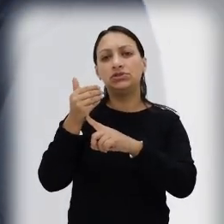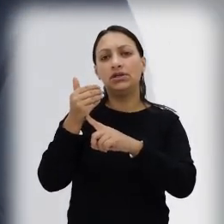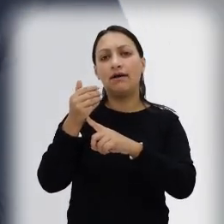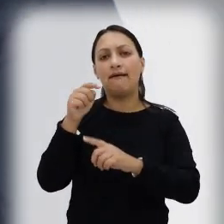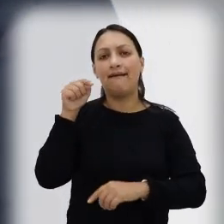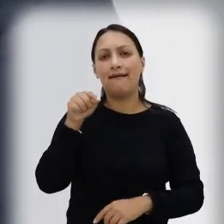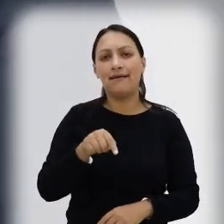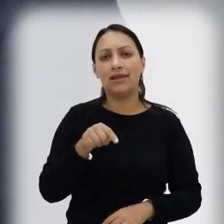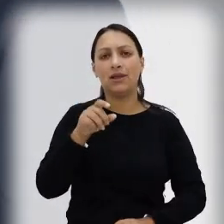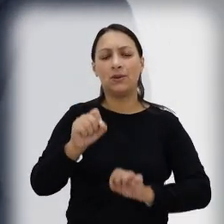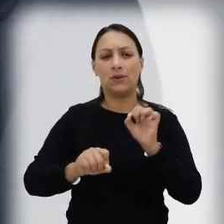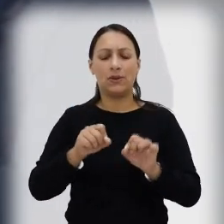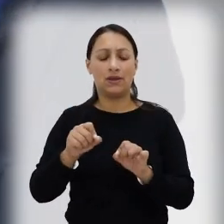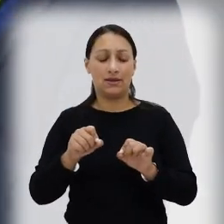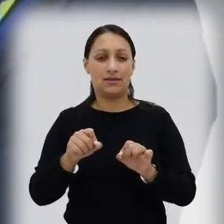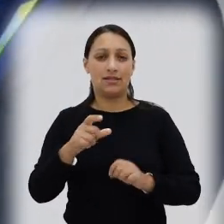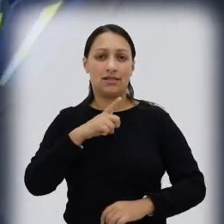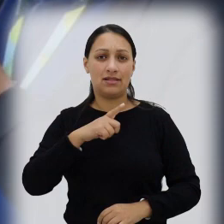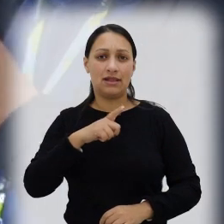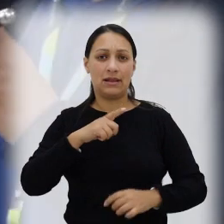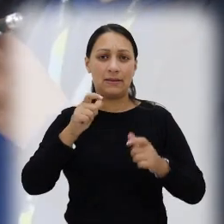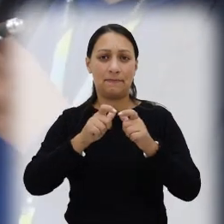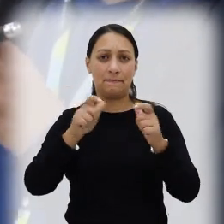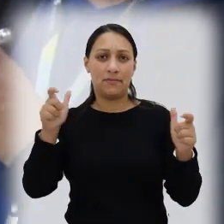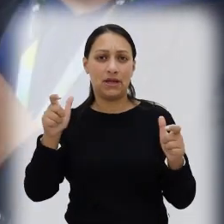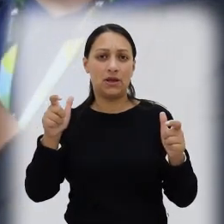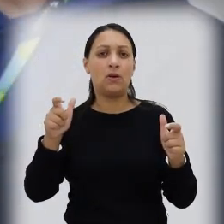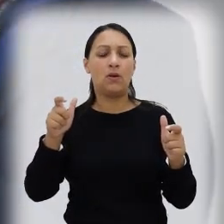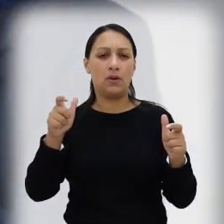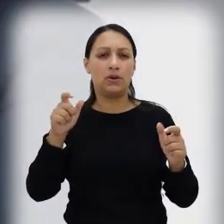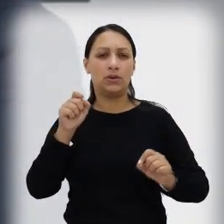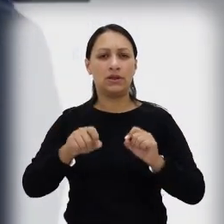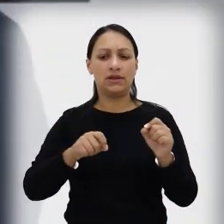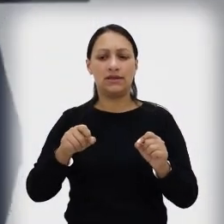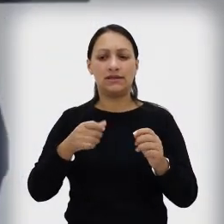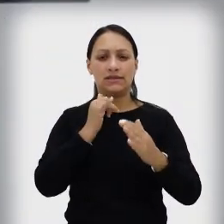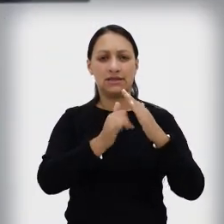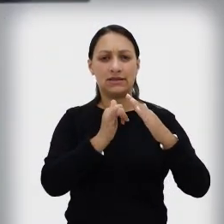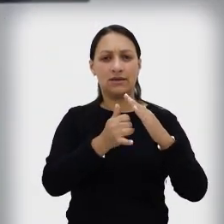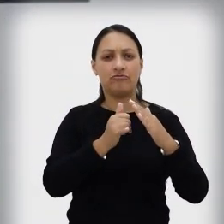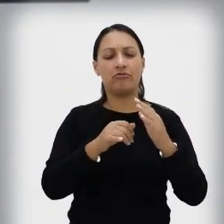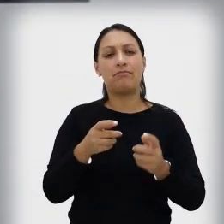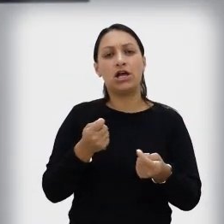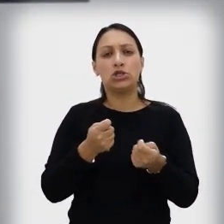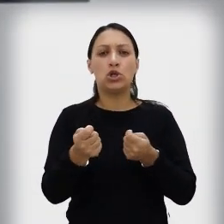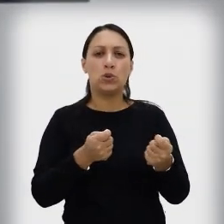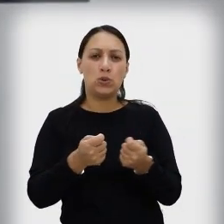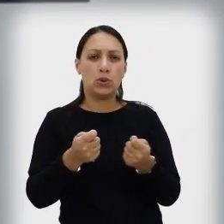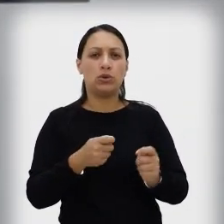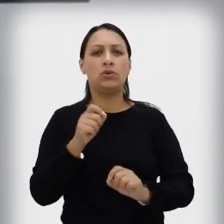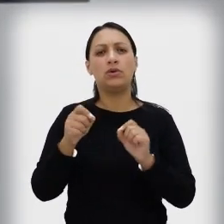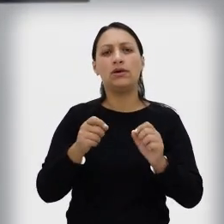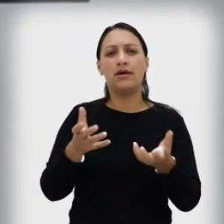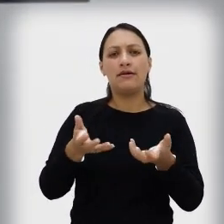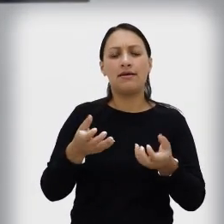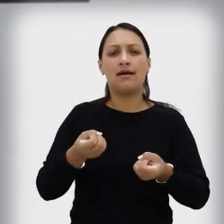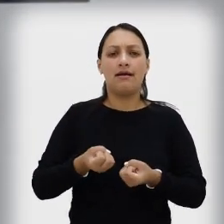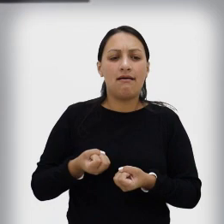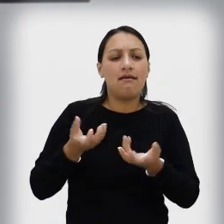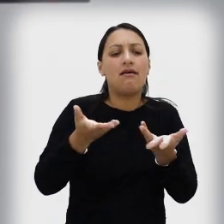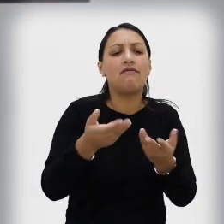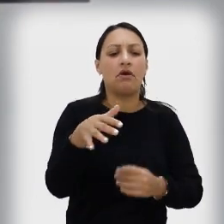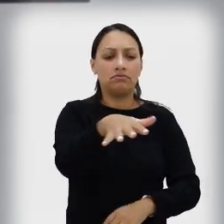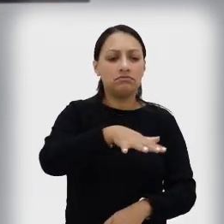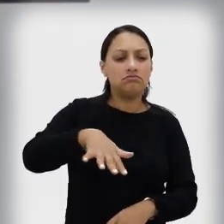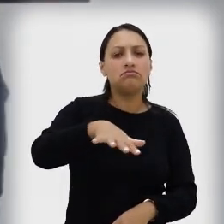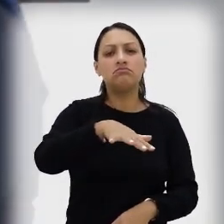onde a gente tem maior posse. Né? As startups têm maior posse, maior domínio, que é aquilo que ela está propondo levar para o mercado, em relação